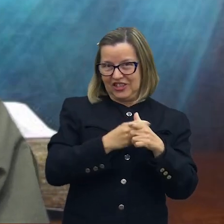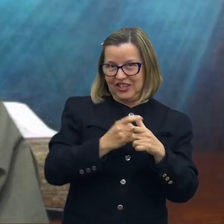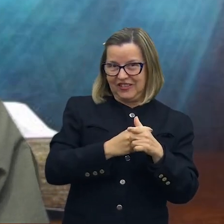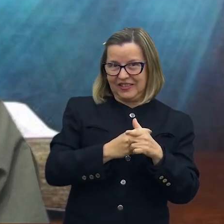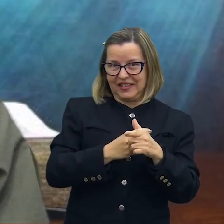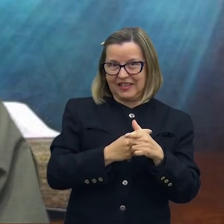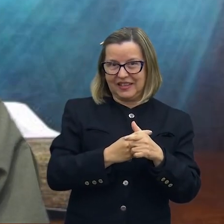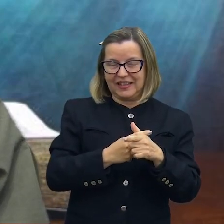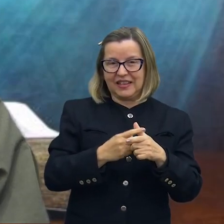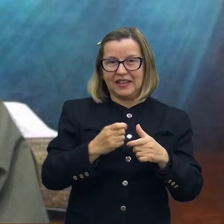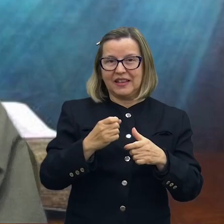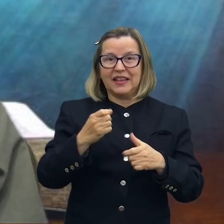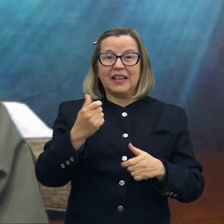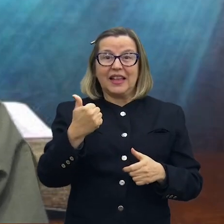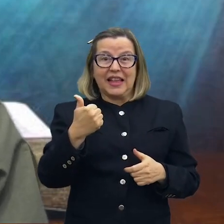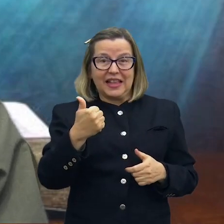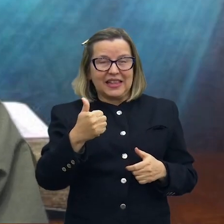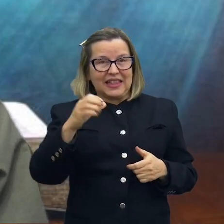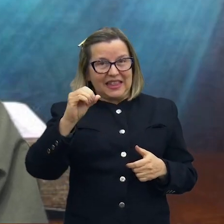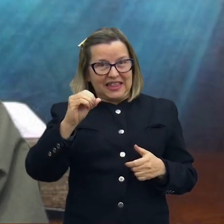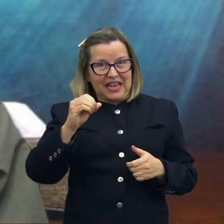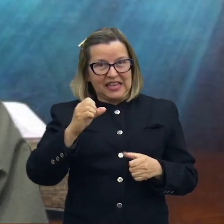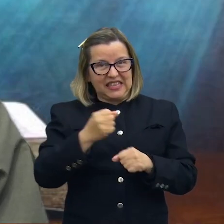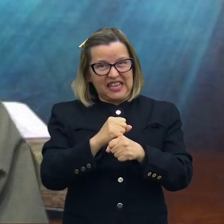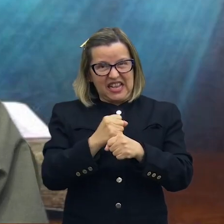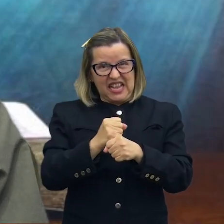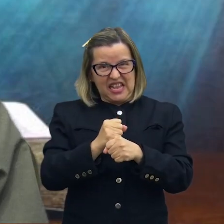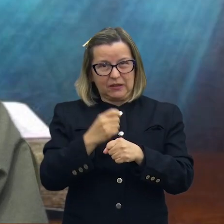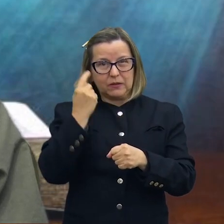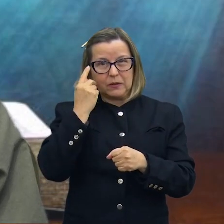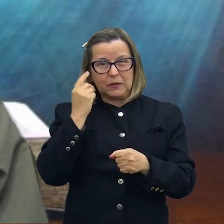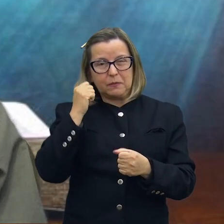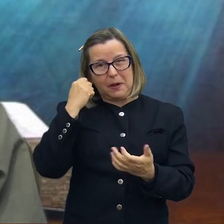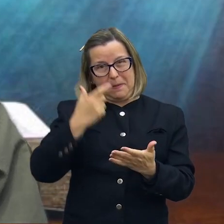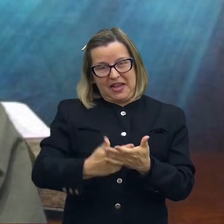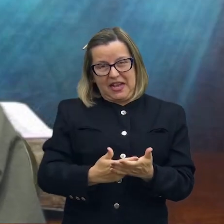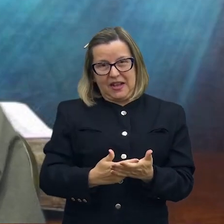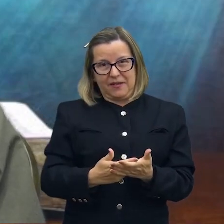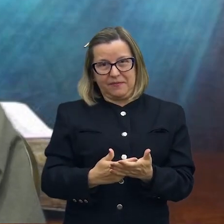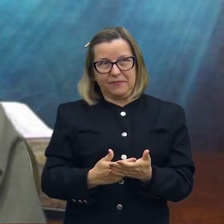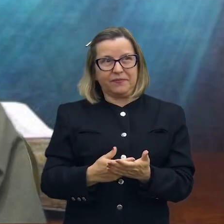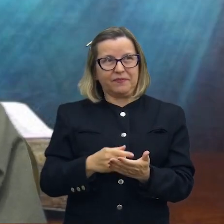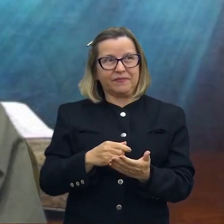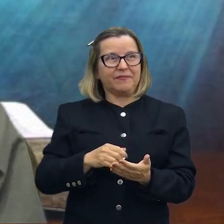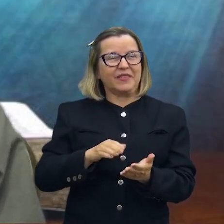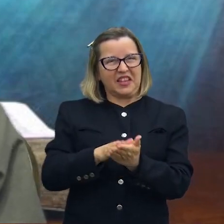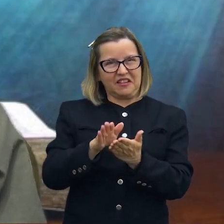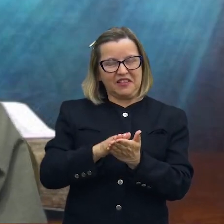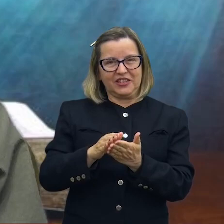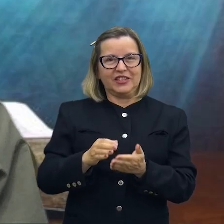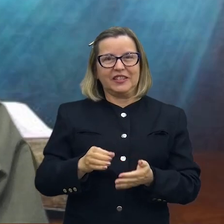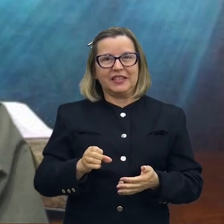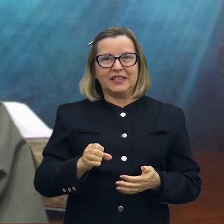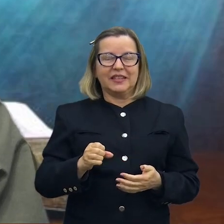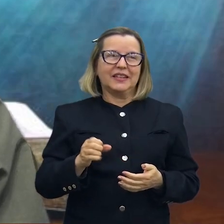pagar. Investiram em Bitcoin. Você já ouviu falar sobre isso?